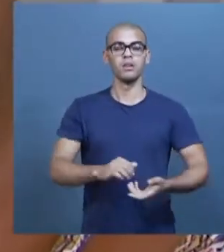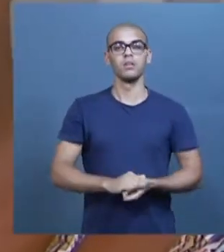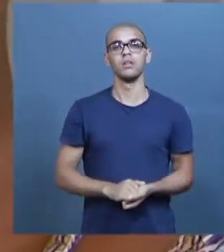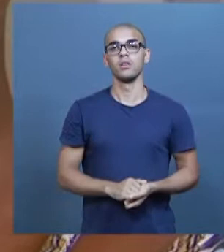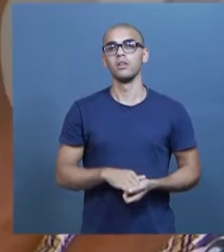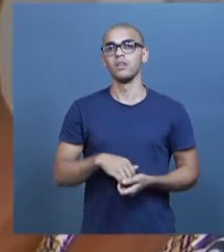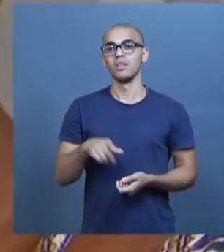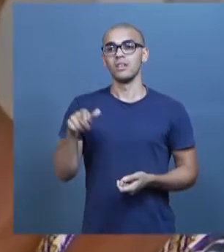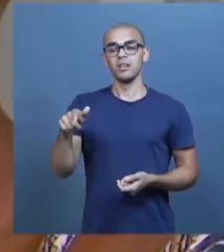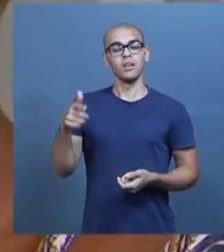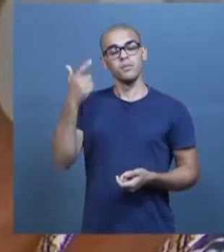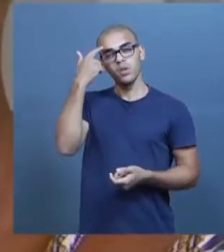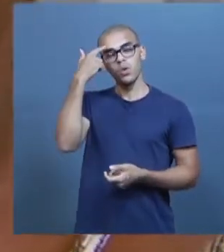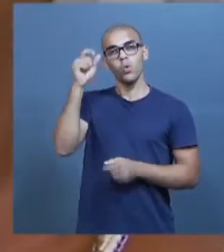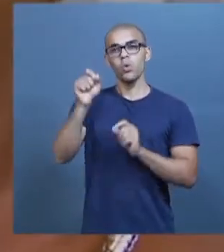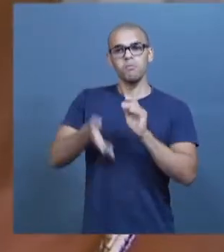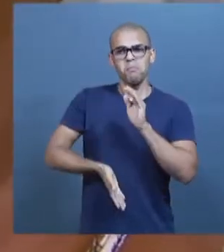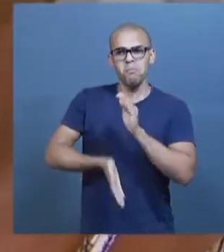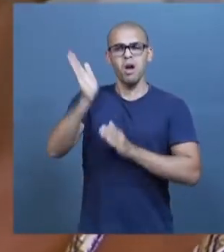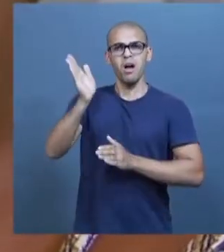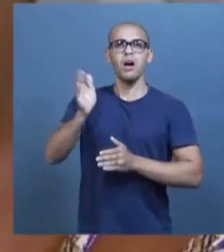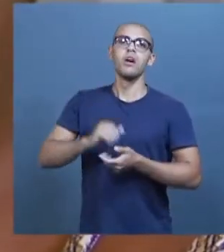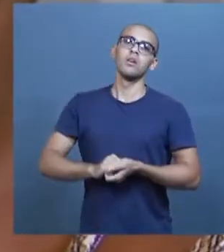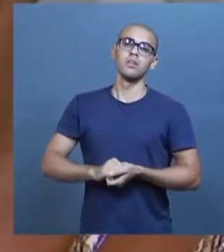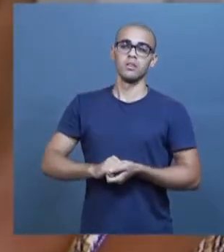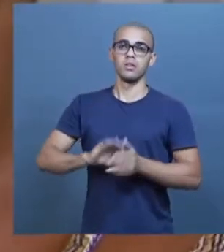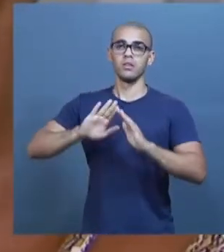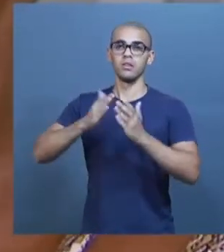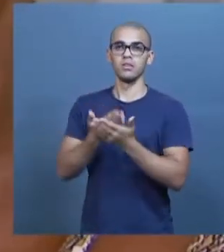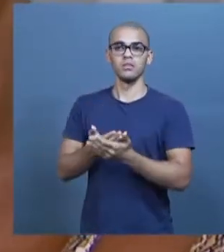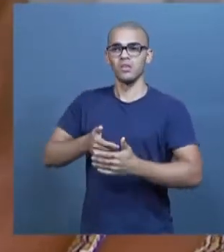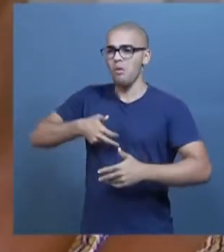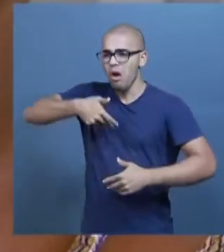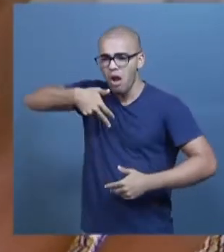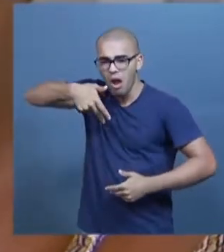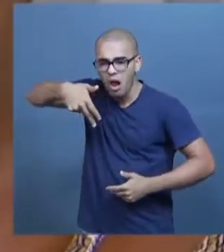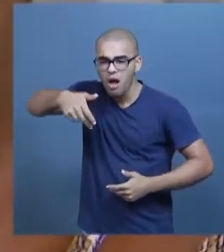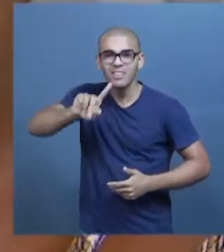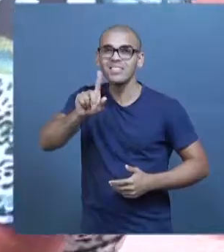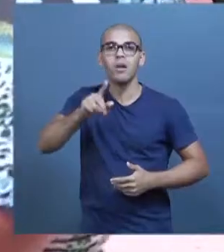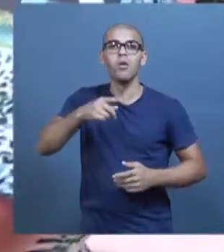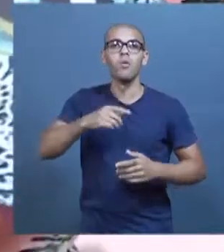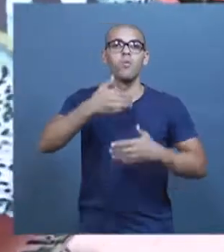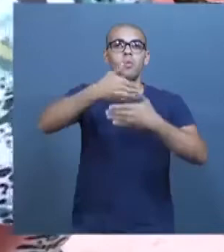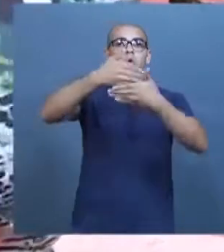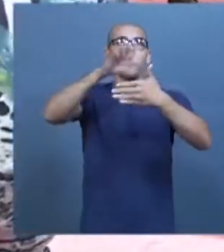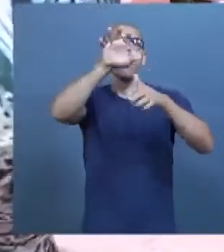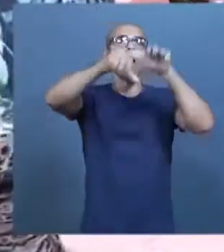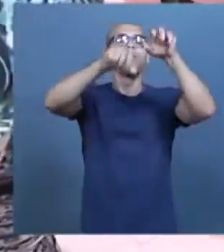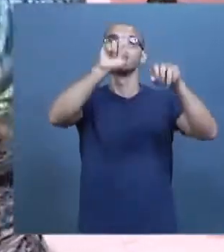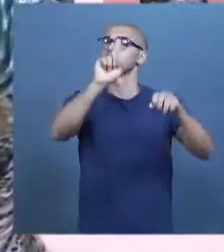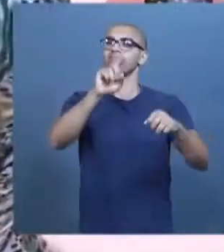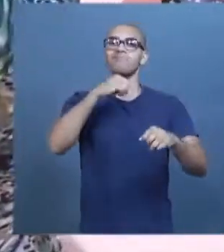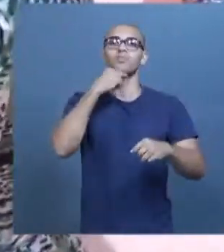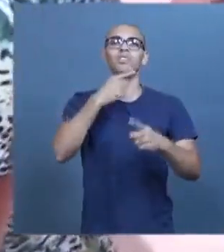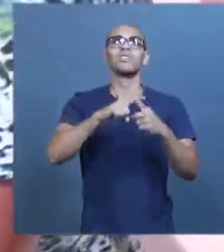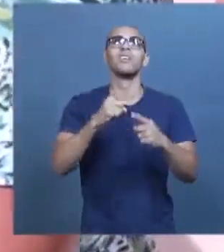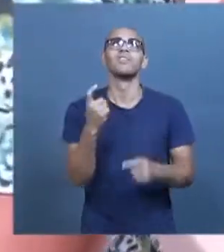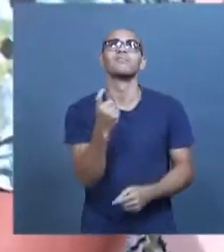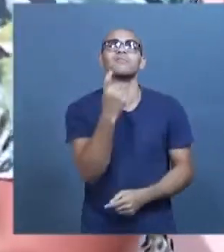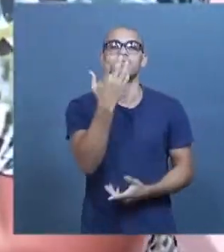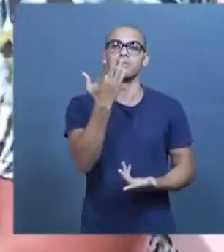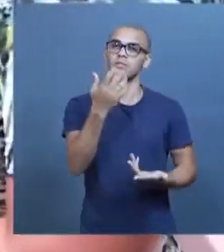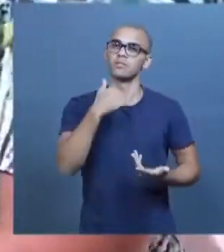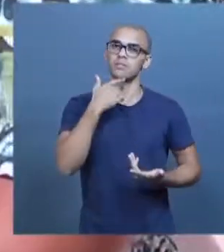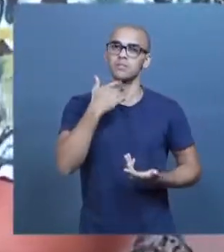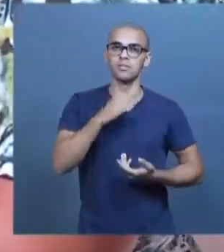ele só pensou em sair da escola, mas sair pela porta, não pelo muro, que o muro é muito alto. Silmar é a cozinheira da escola e